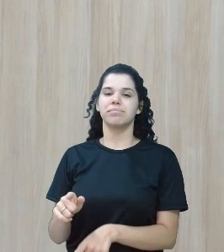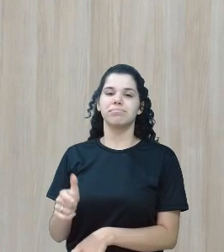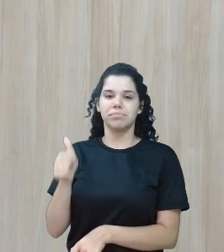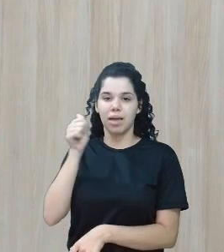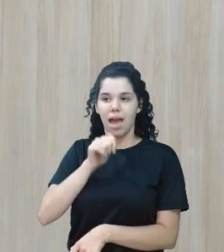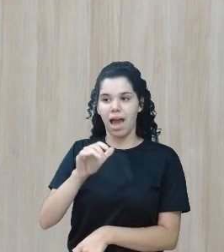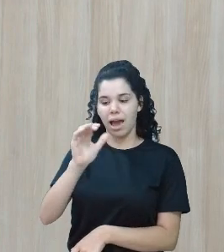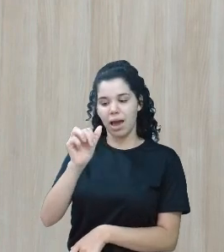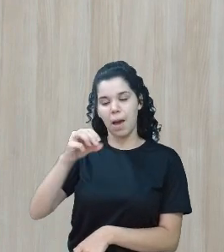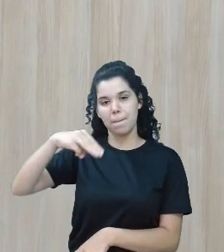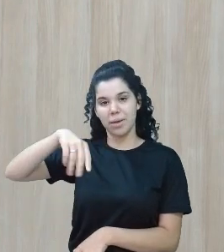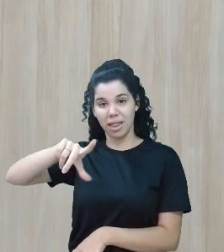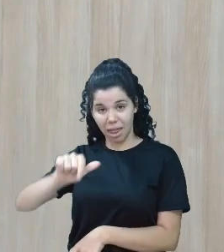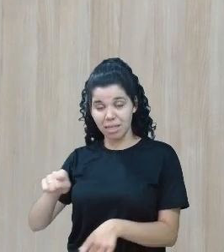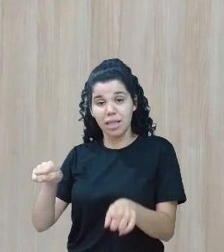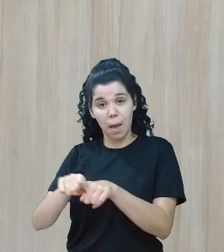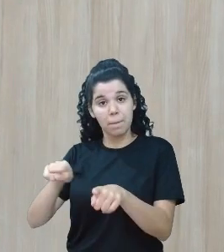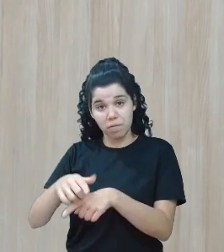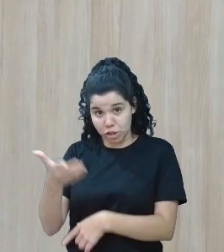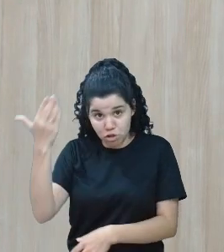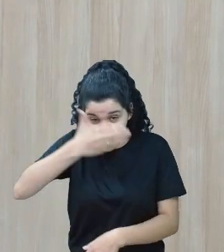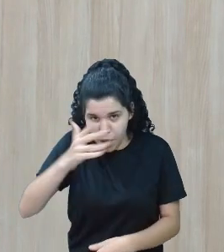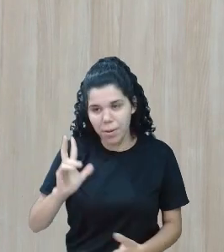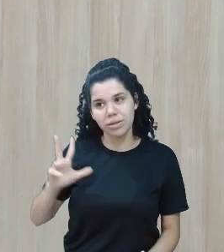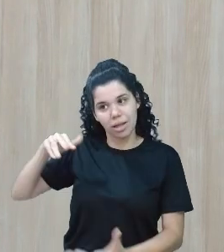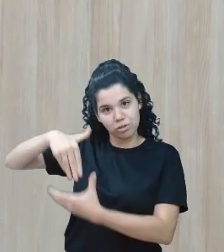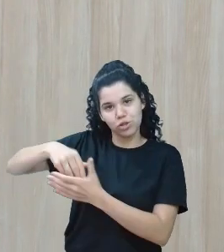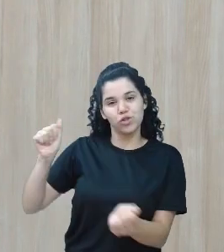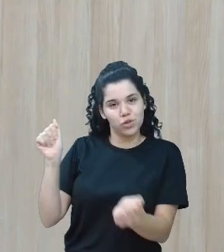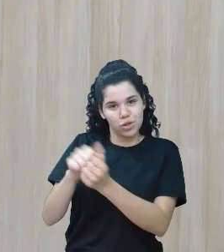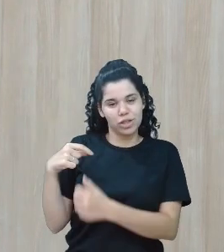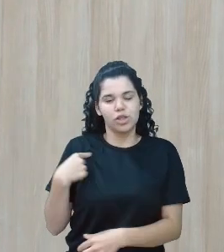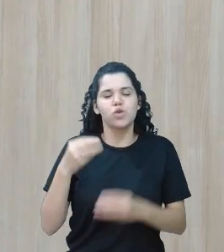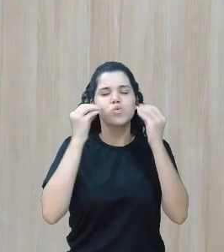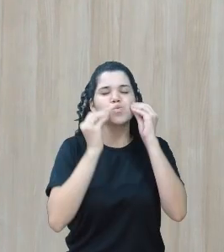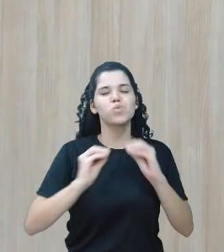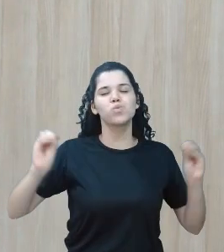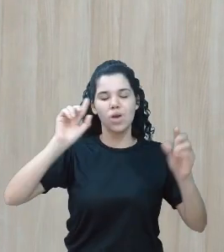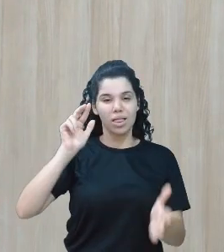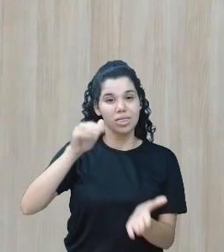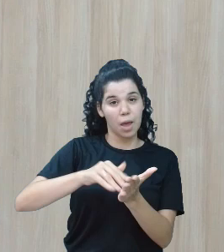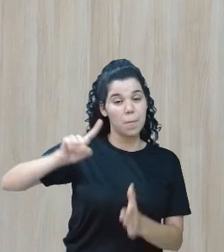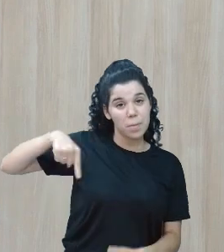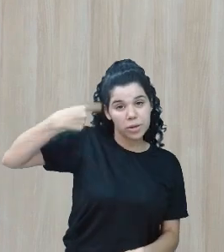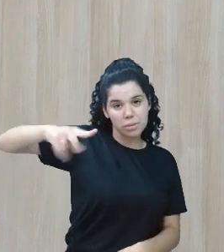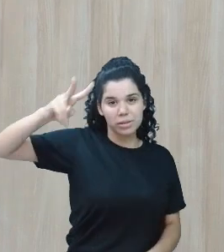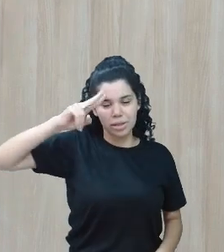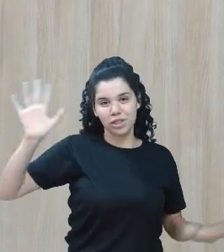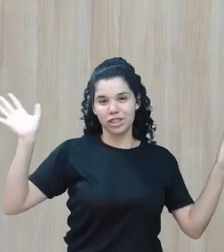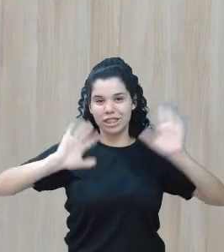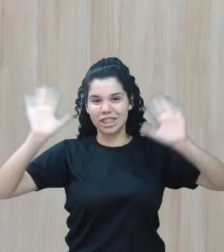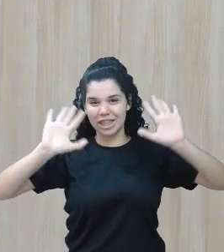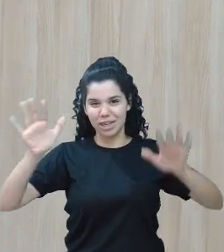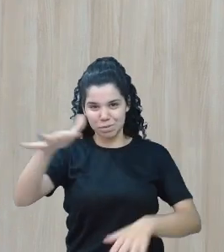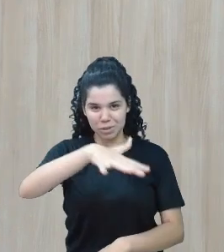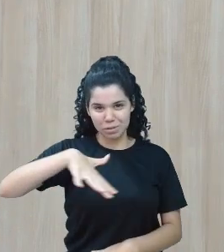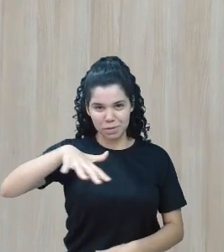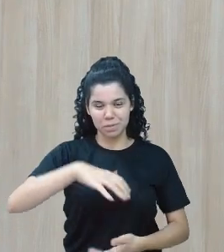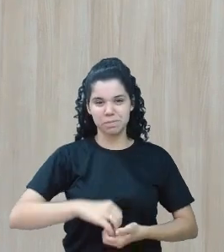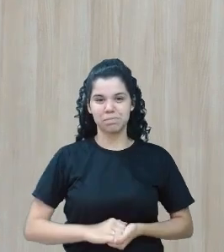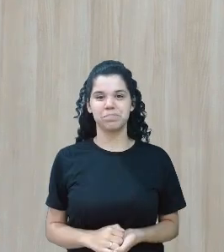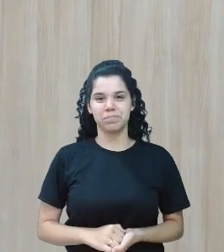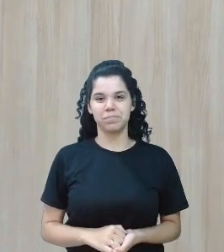também, vocês não estão vendo, mas Camila está aqui hoje presente com a gente. Um cheiro e até segunda-feira, se Deus quiser. Tchau, povo!